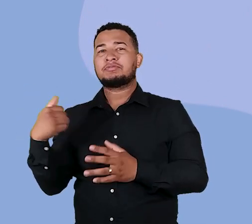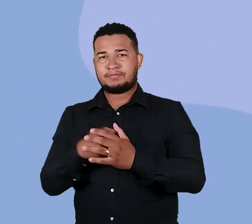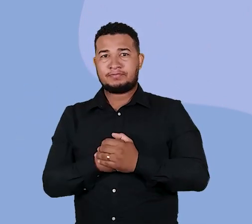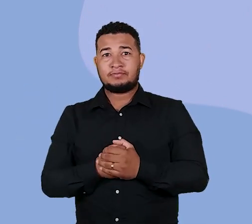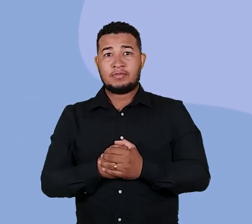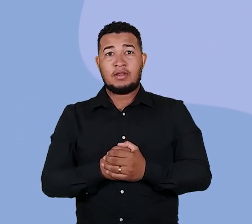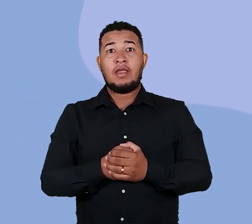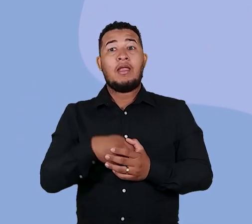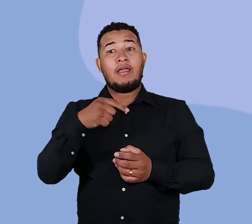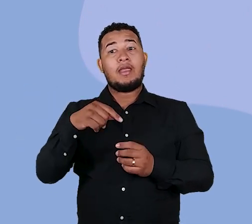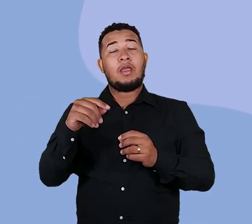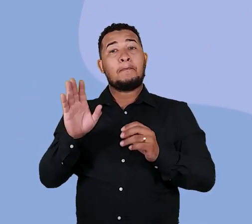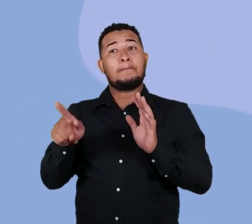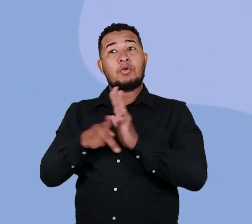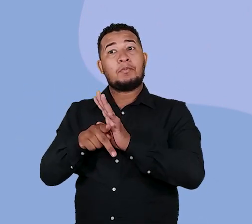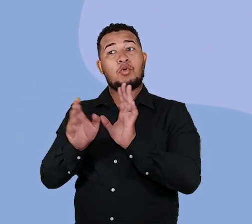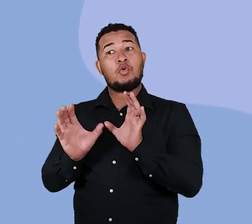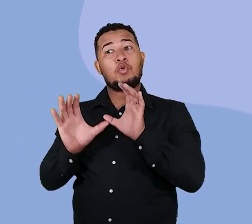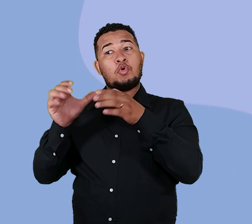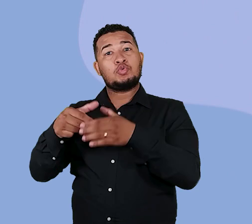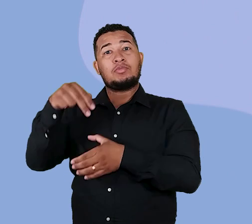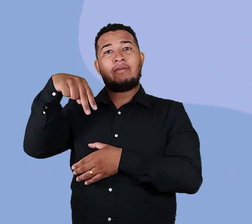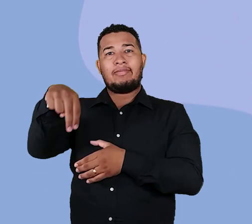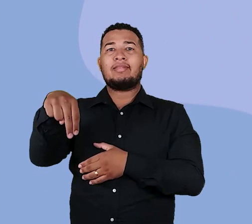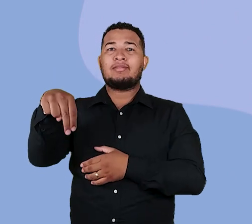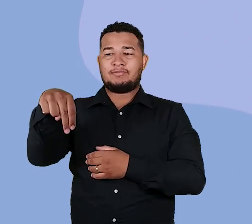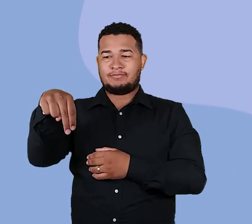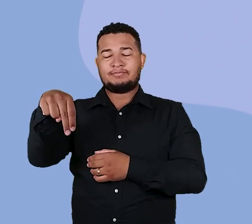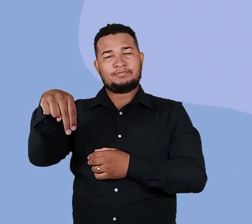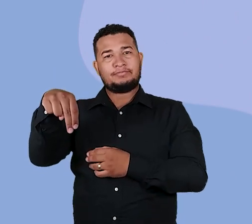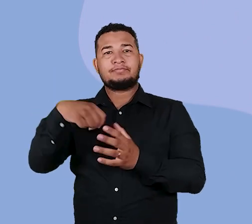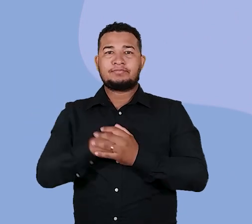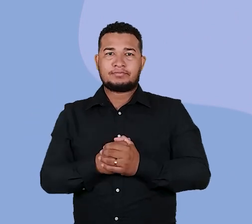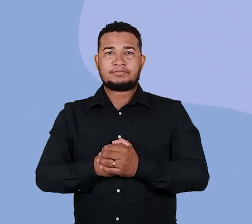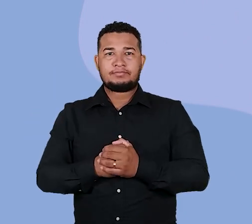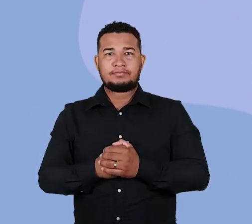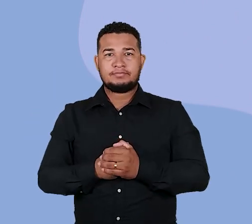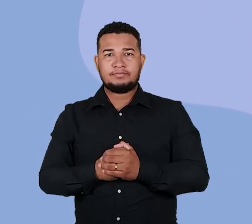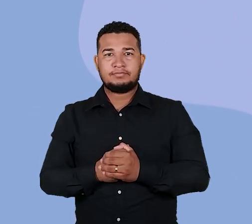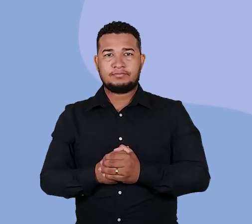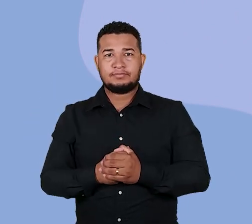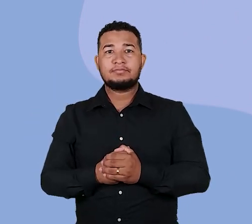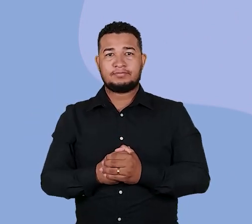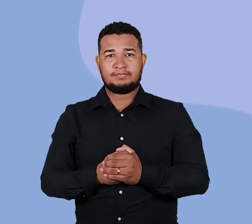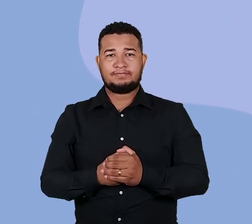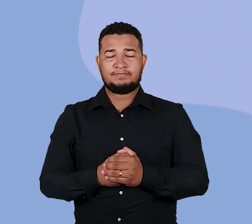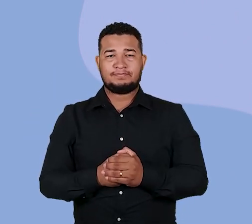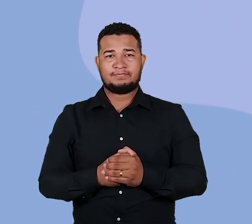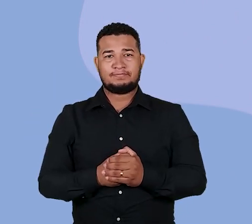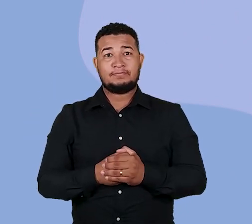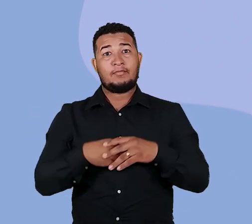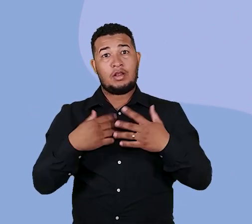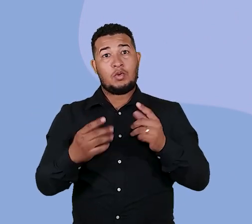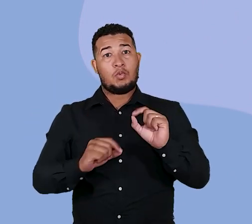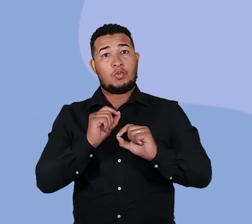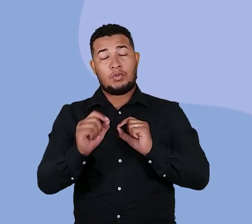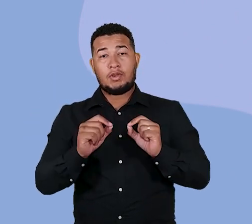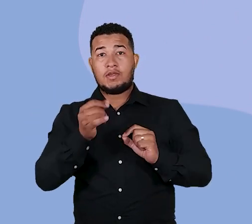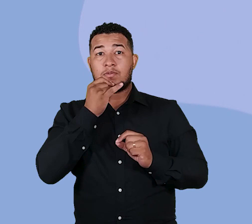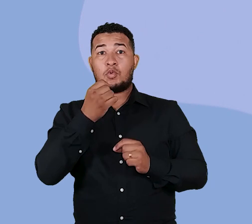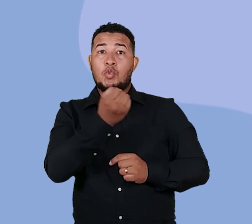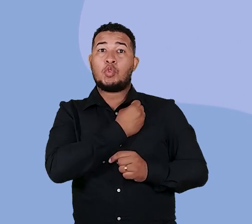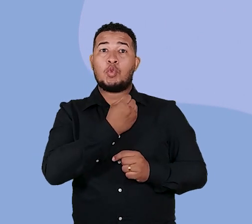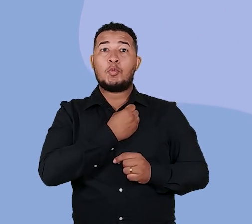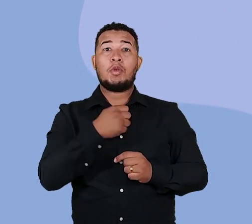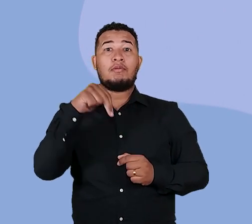10, 11 e vai para o infinito, sendo representado aí por essas reticências. Então vamos lá. O que